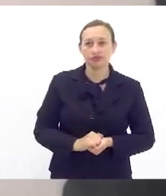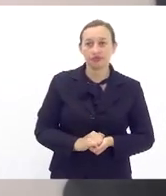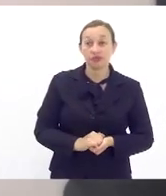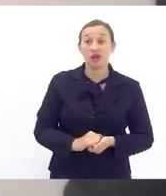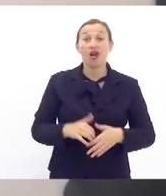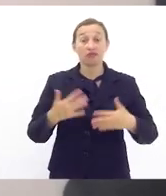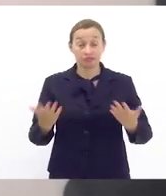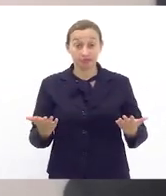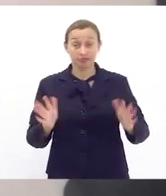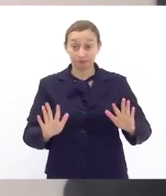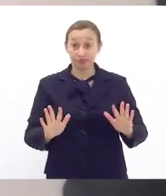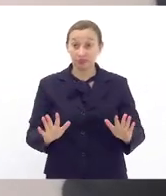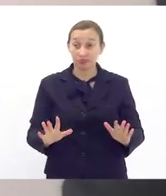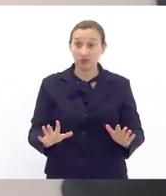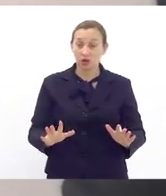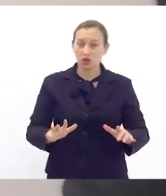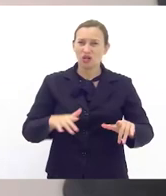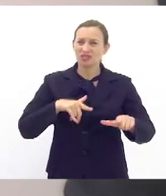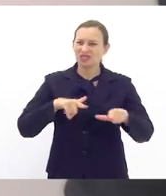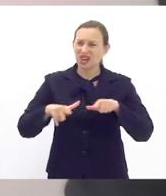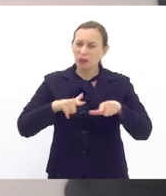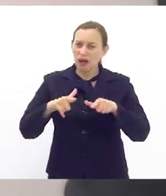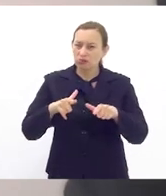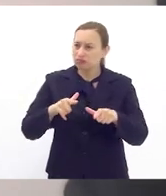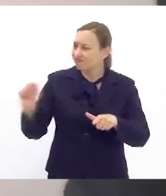serviço cercaram